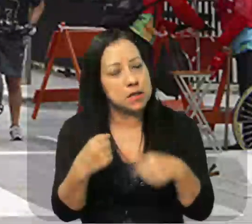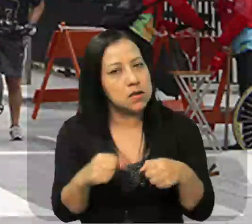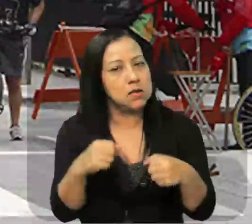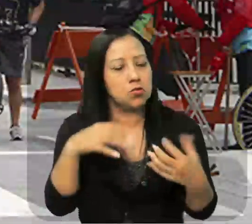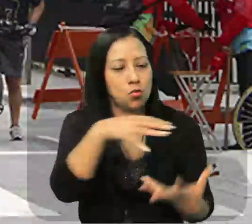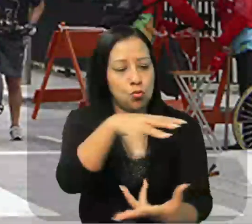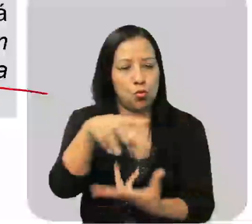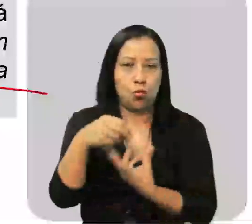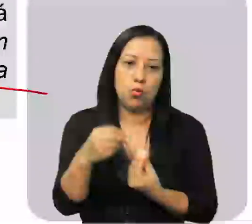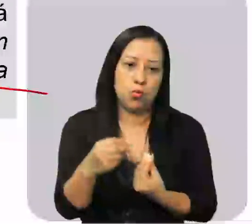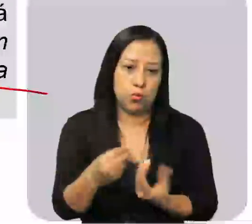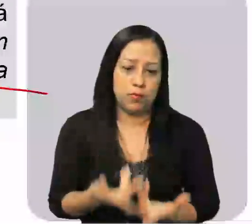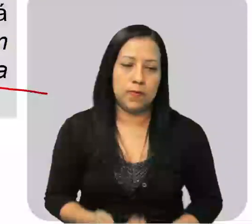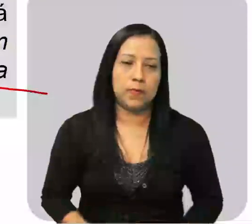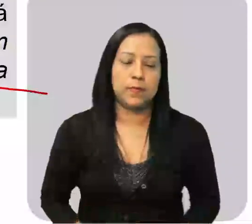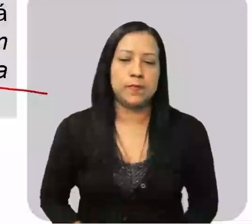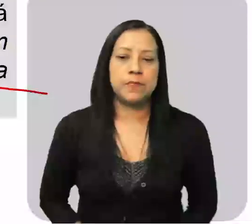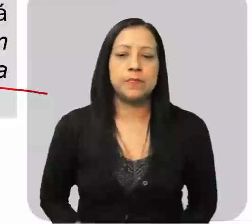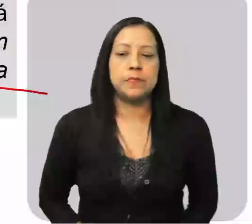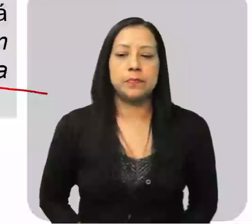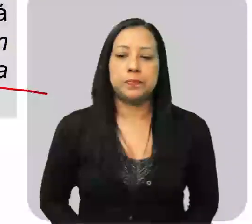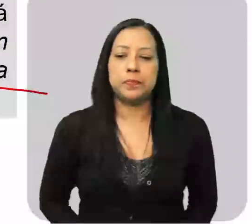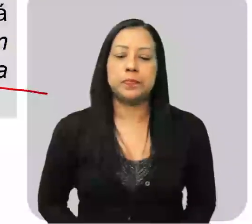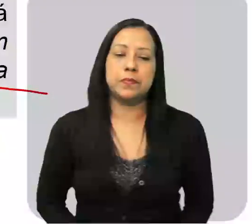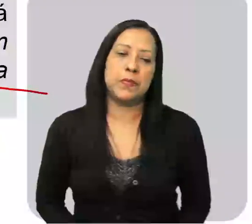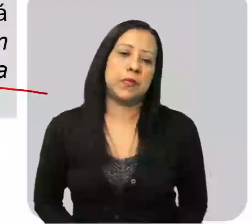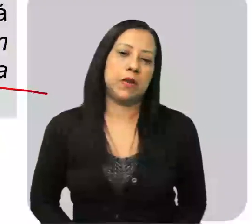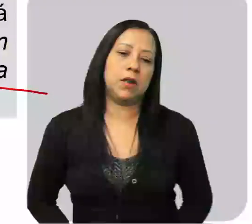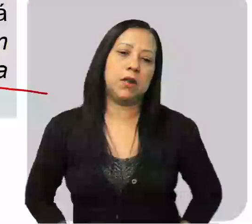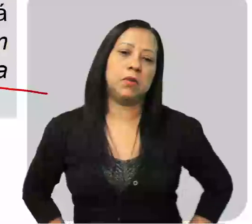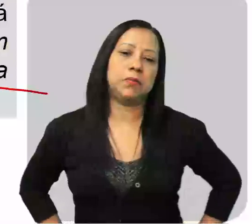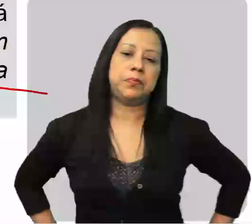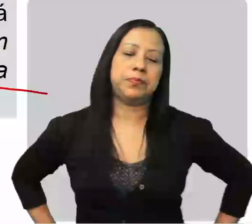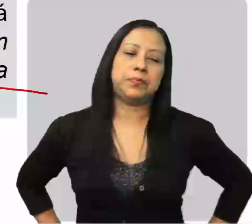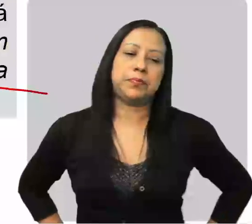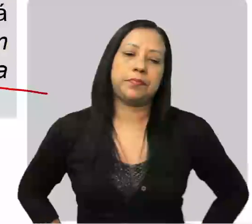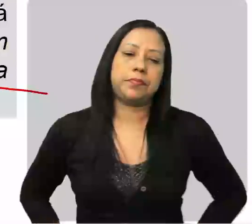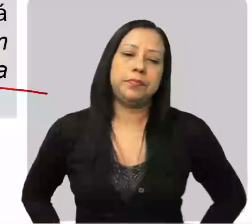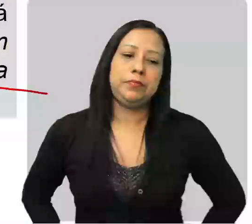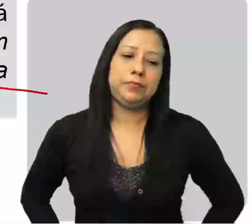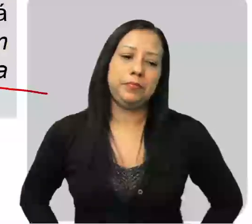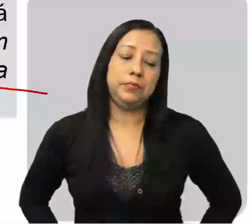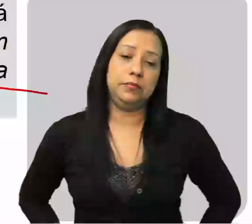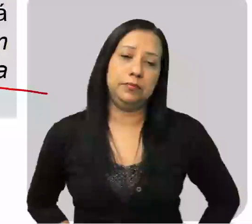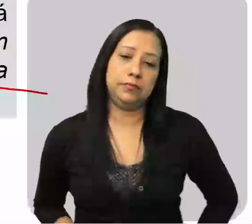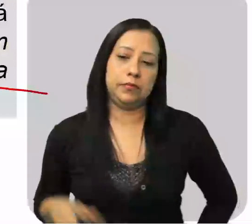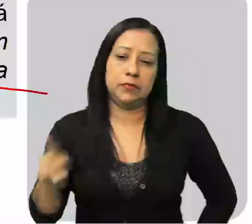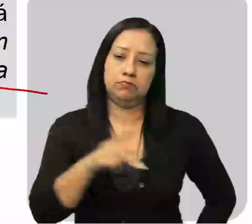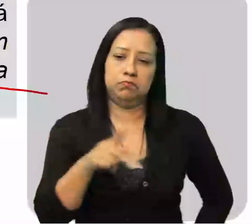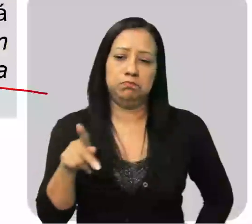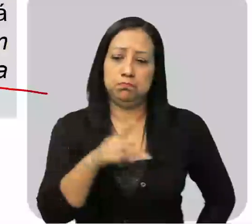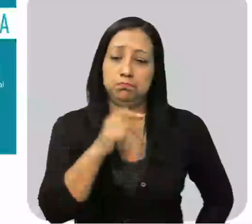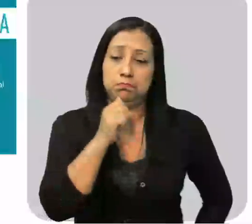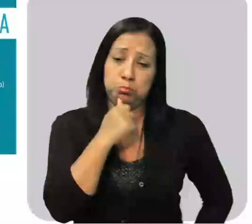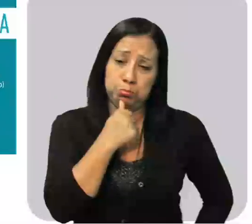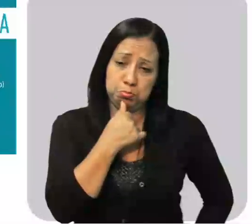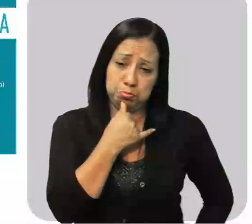milhares de pessoas necessitadas que temos no mundo. Ok? No quadro.